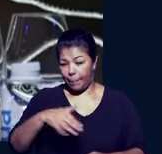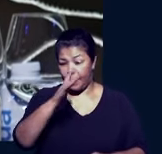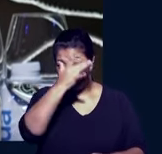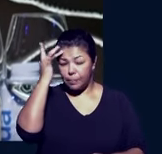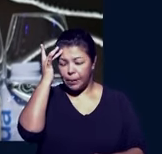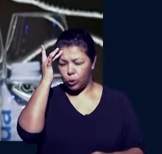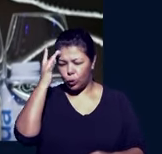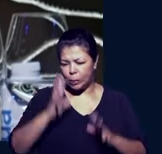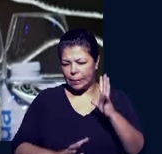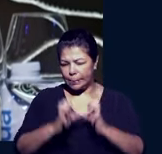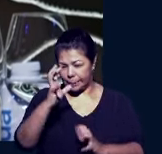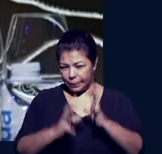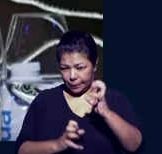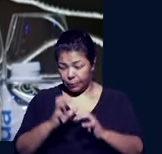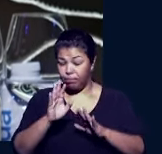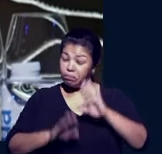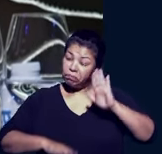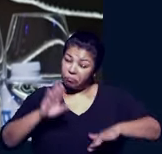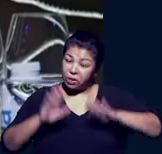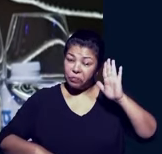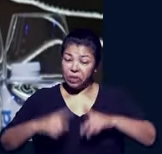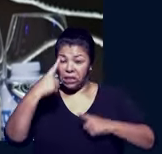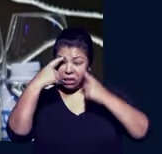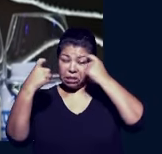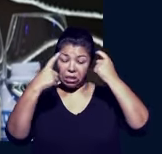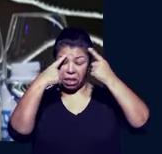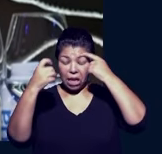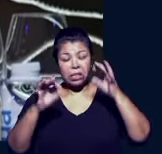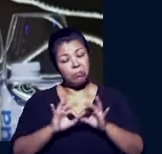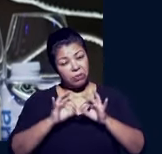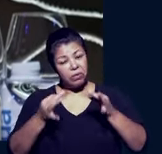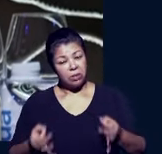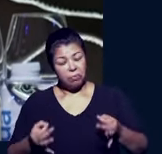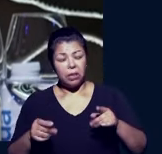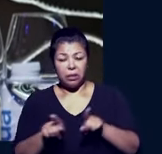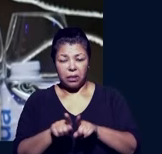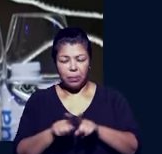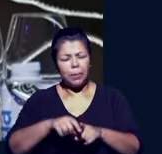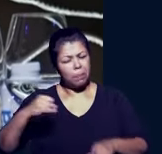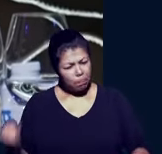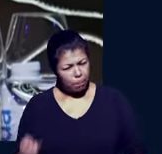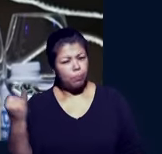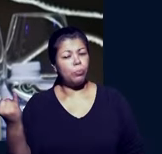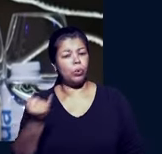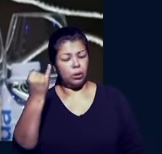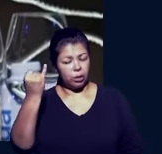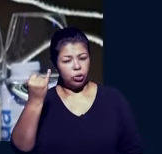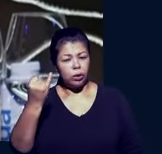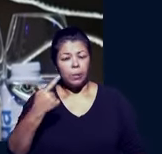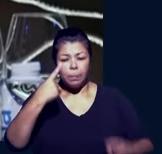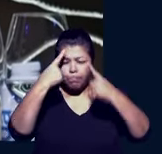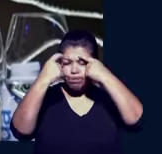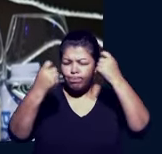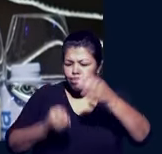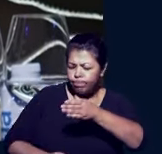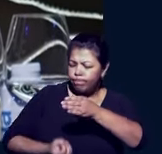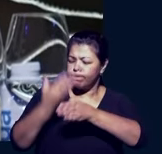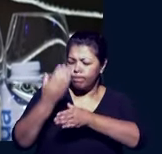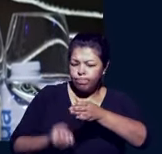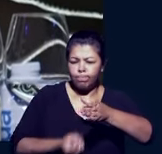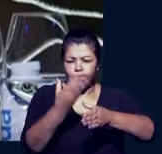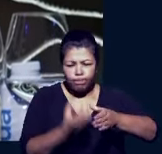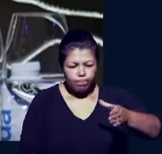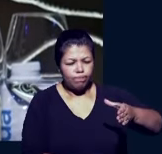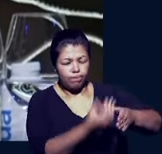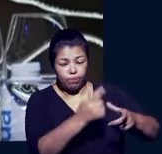então mu muitas vezes ideias que vê para simplificar e a simplificação é fundamental você vai criando mais instituições para que